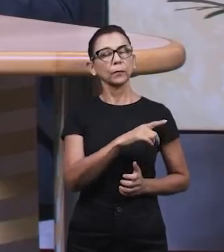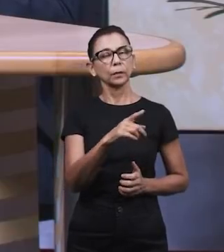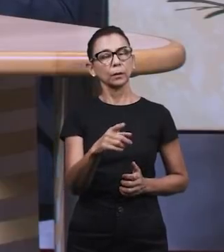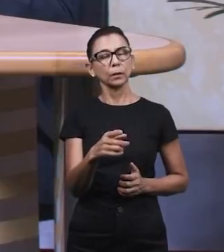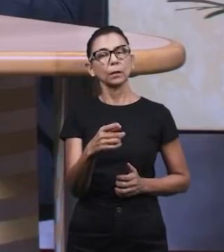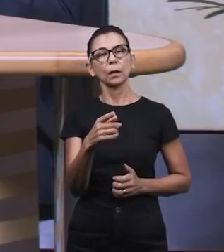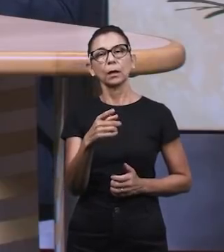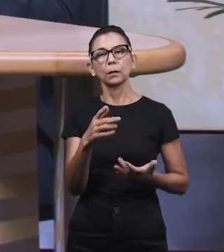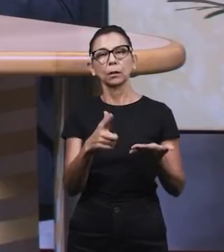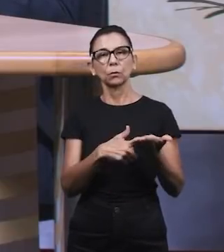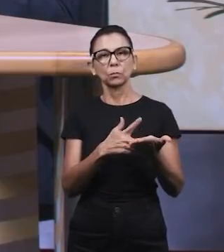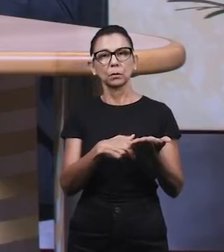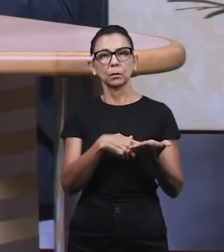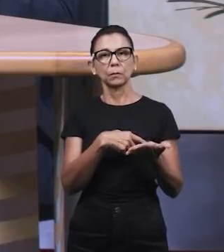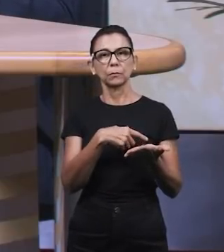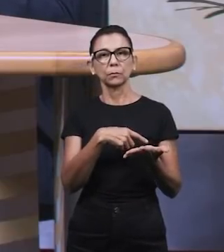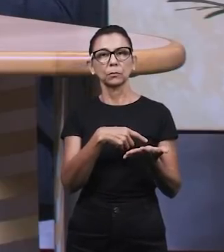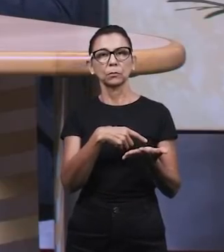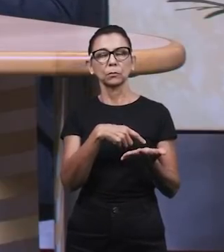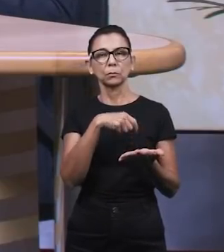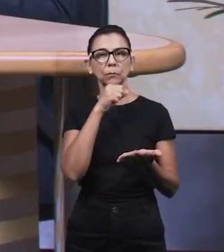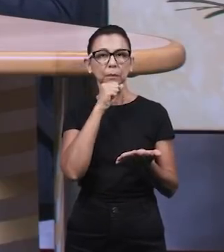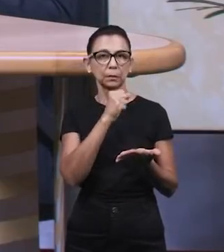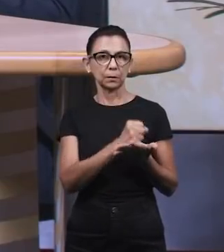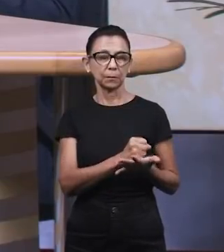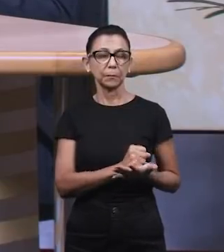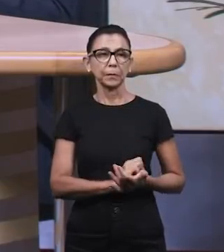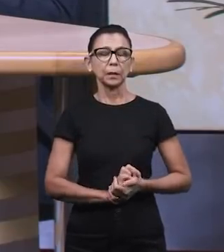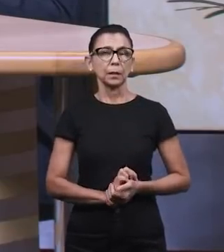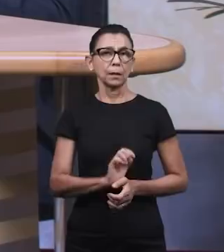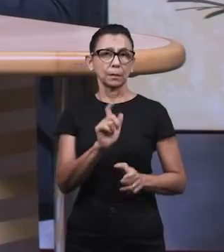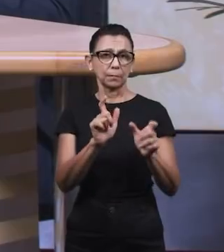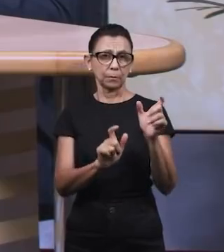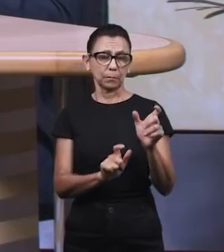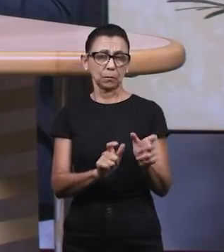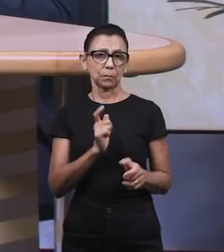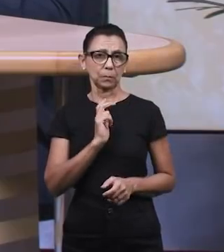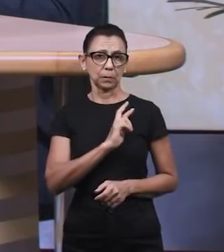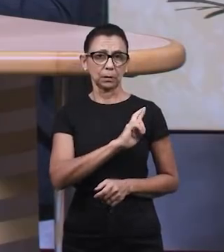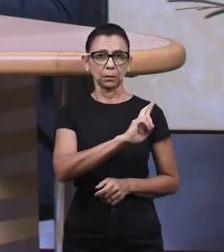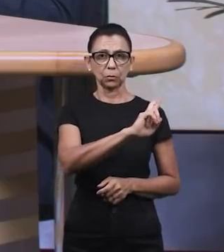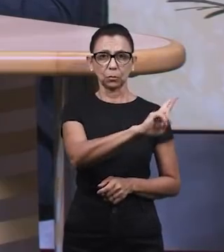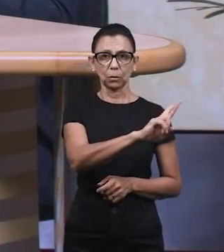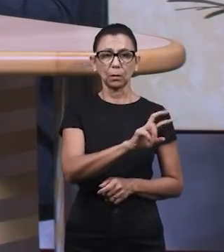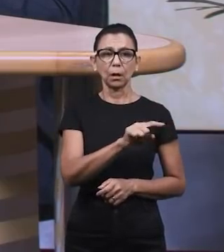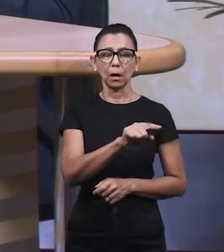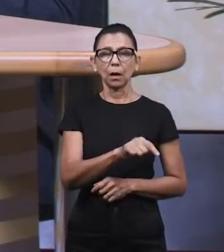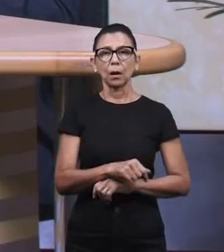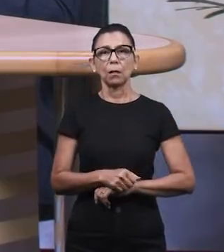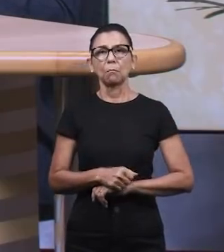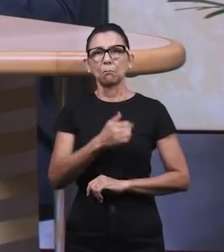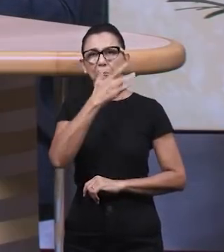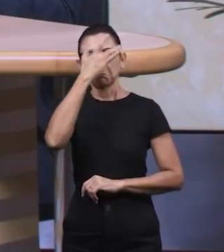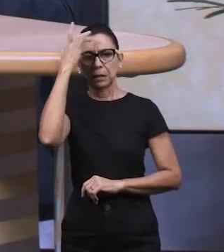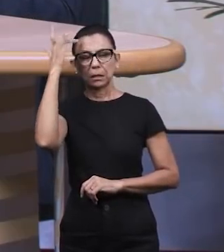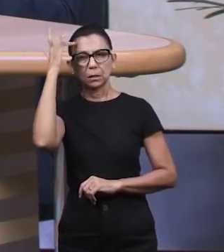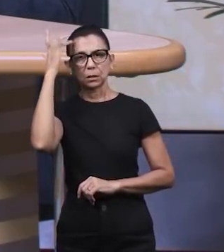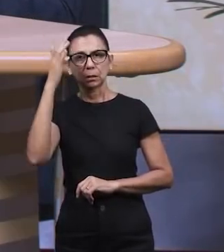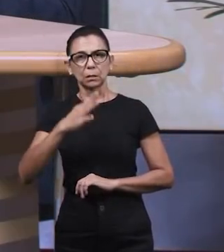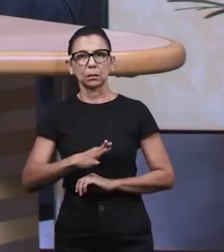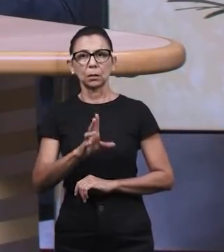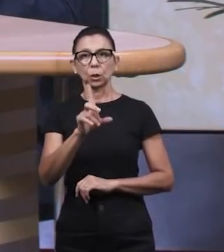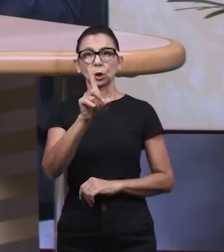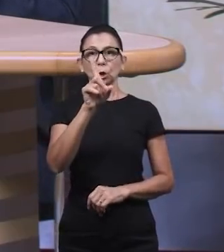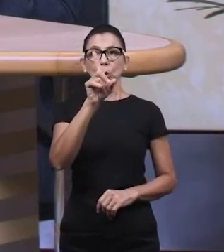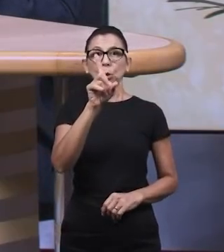livros existentes no Velho Testamento. E esses homens, naturalmente, eles eram homens, inclusive, chamados